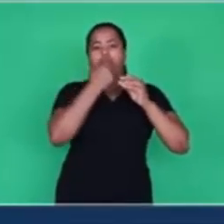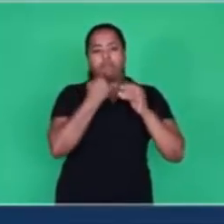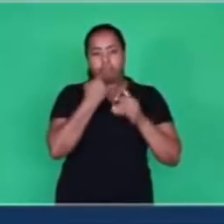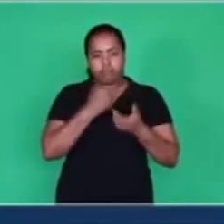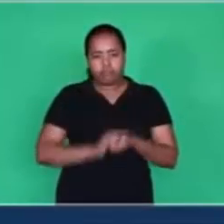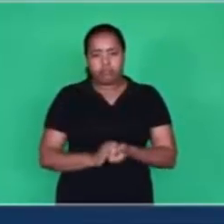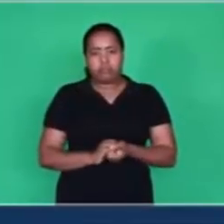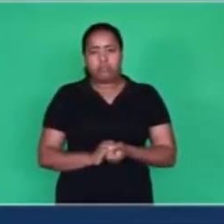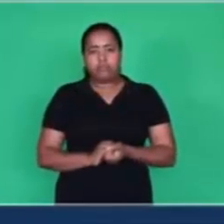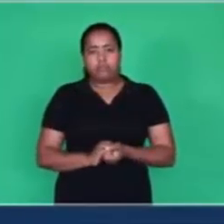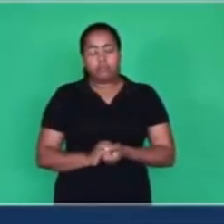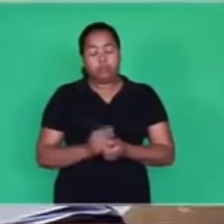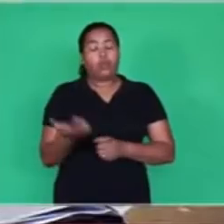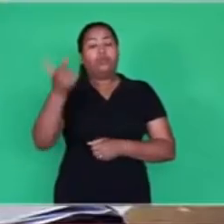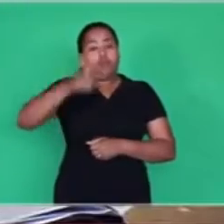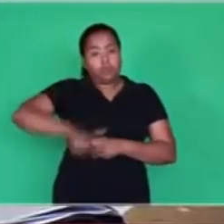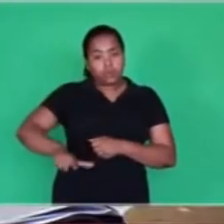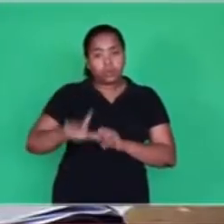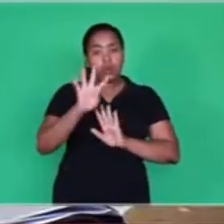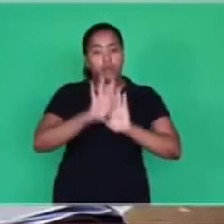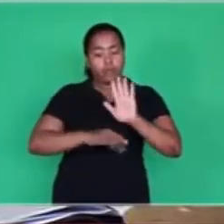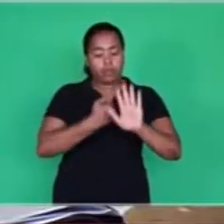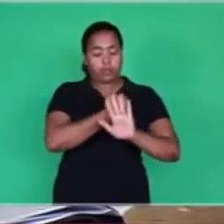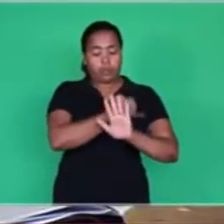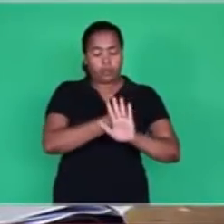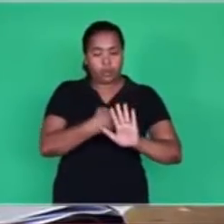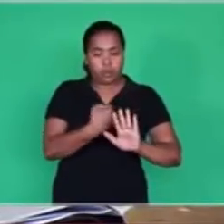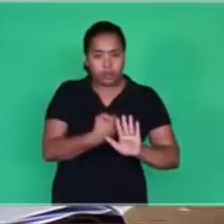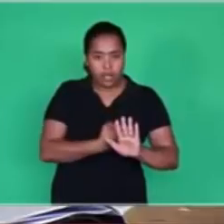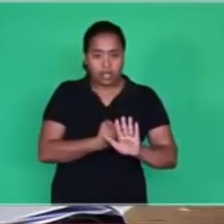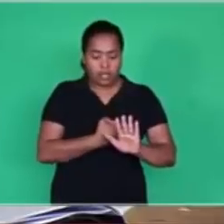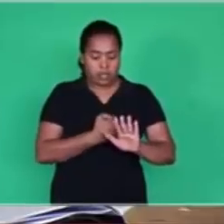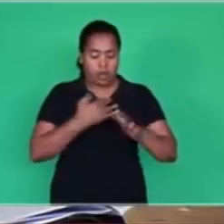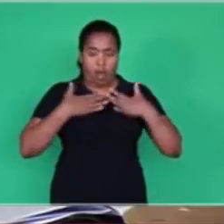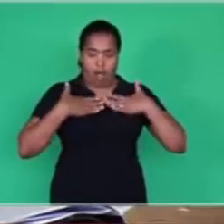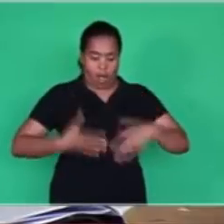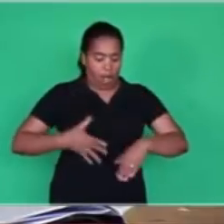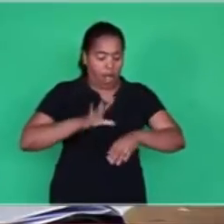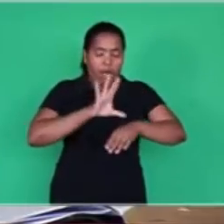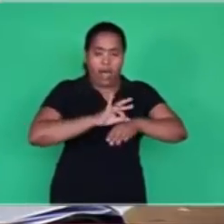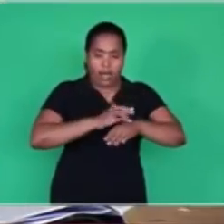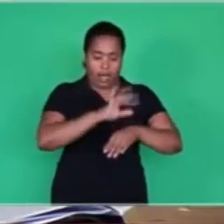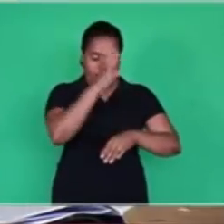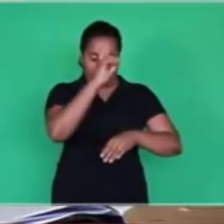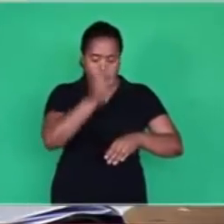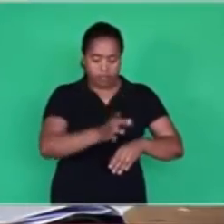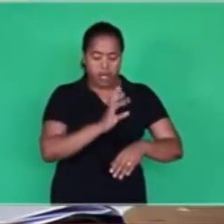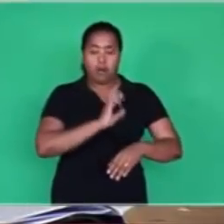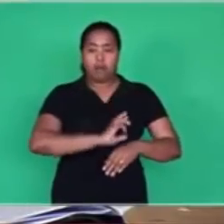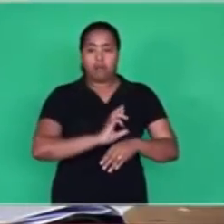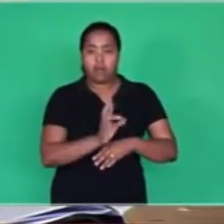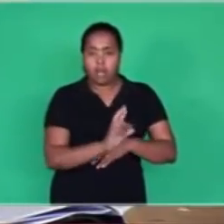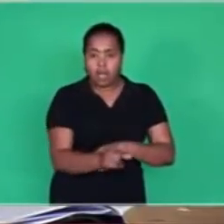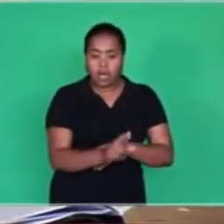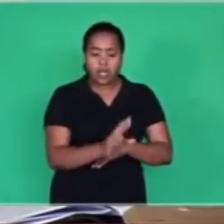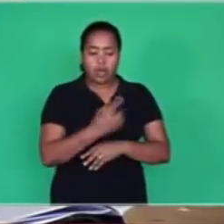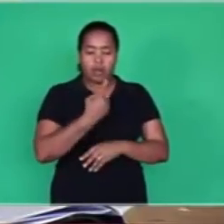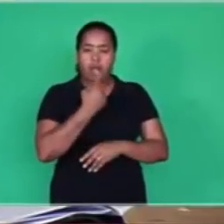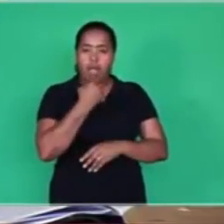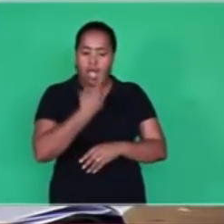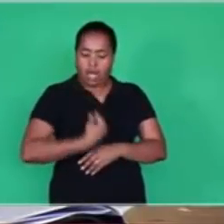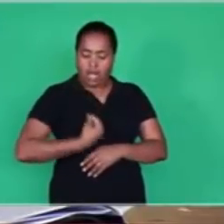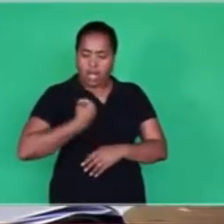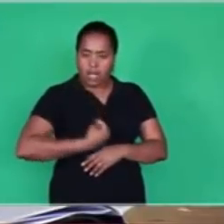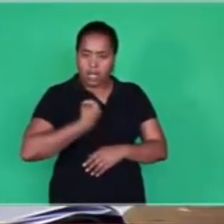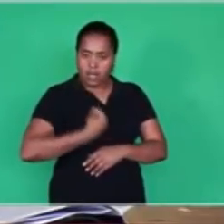A concupiscência da carne. A concupiscência dos olhos e a soberba da vida,